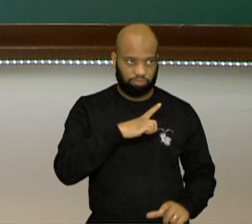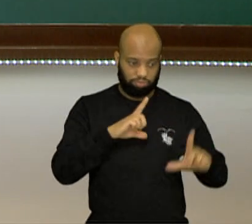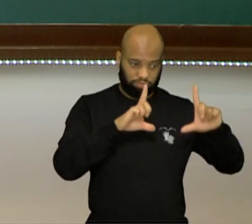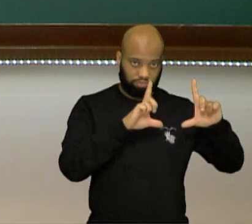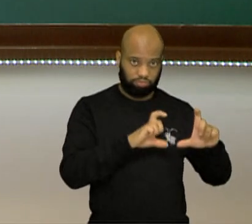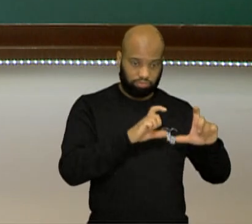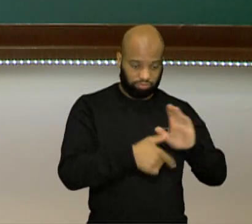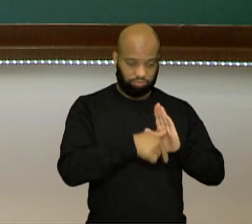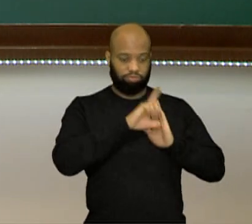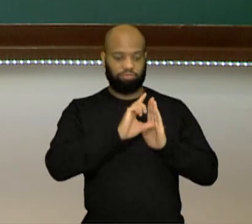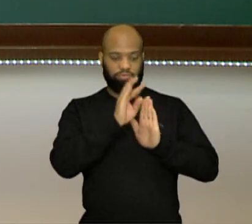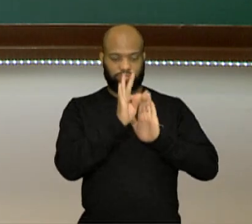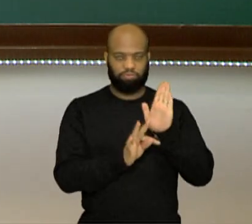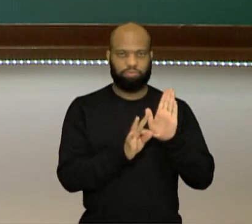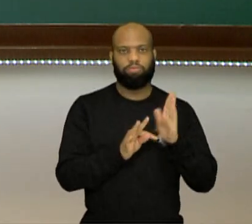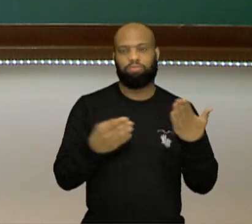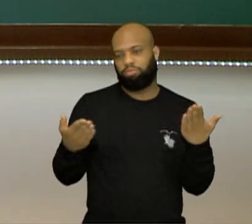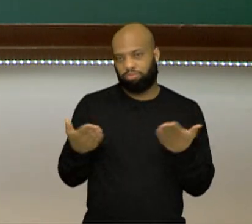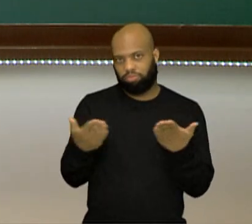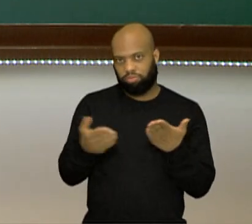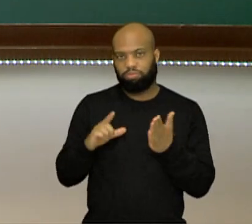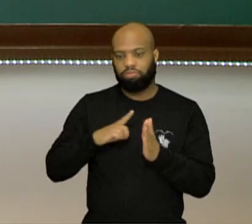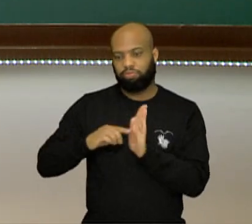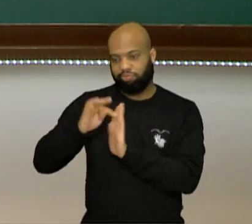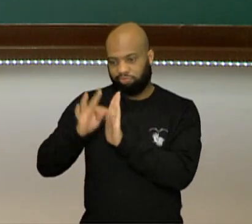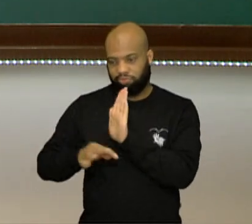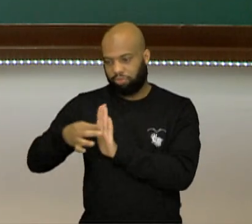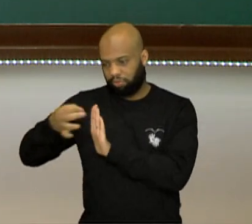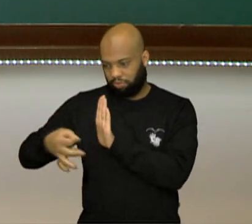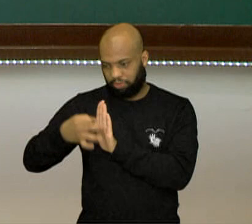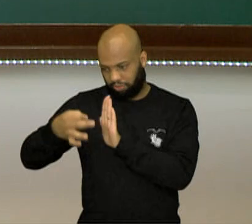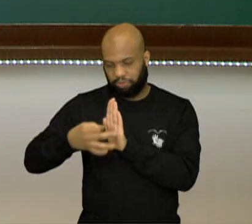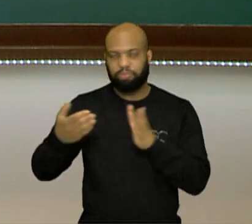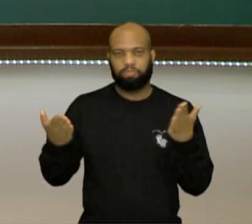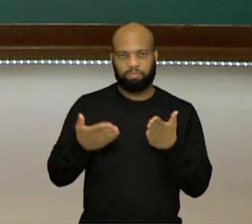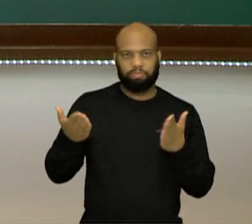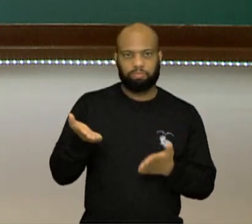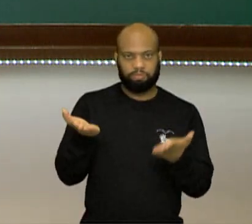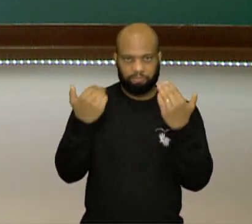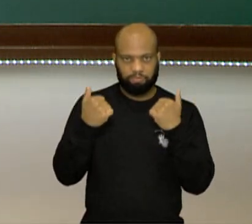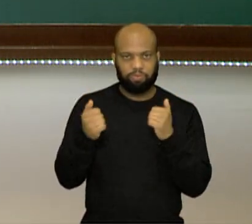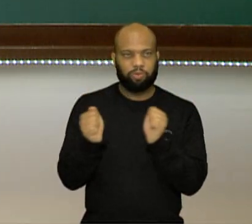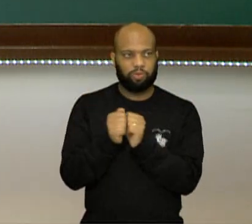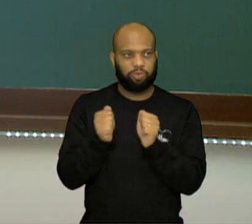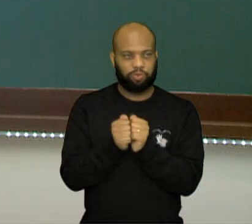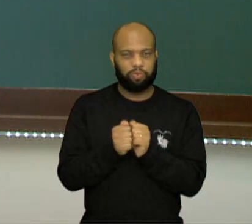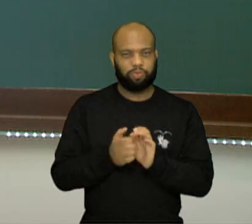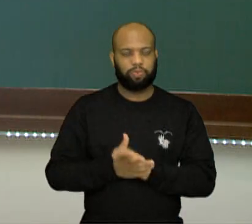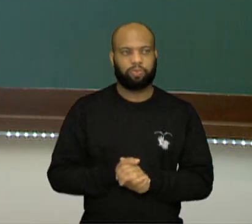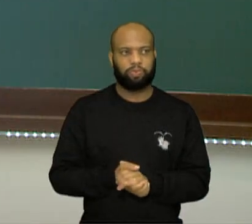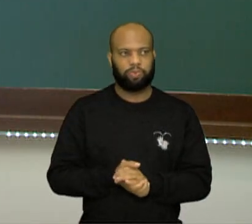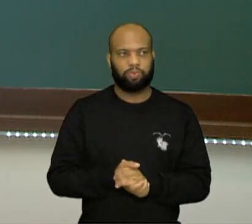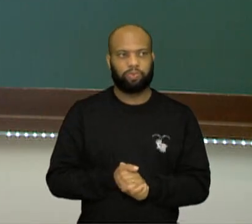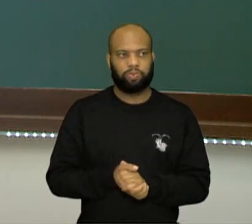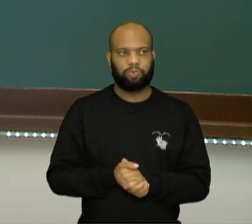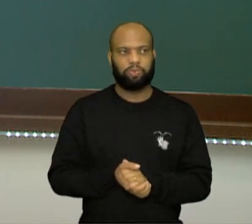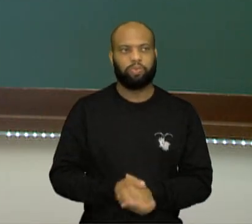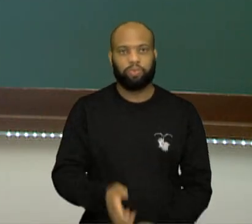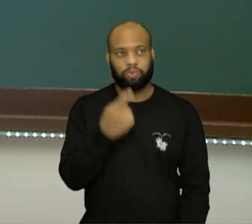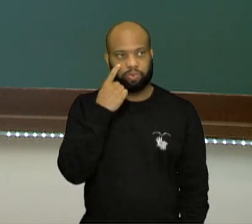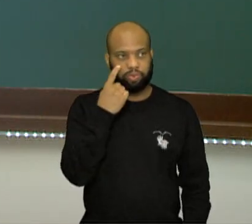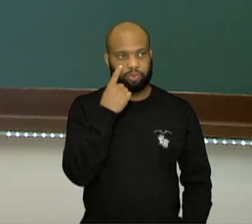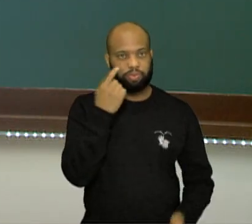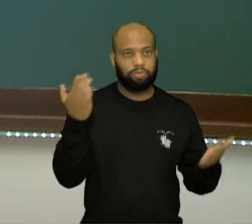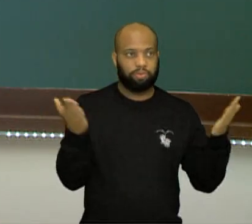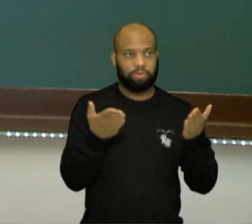fragmento anterior, com a resenha crítica. Agora, me acompanhe. Vem. Chegamos. Olha só.